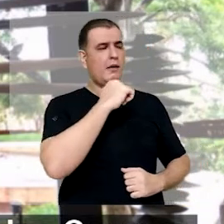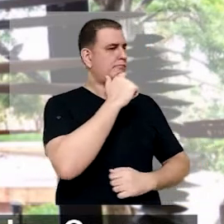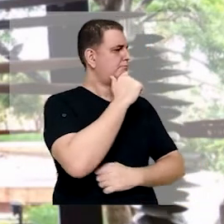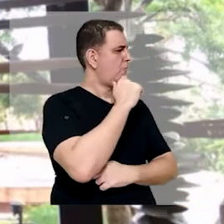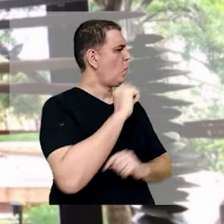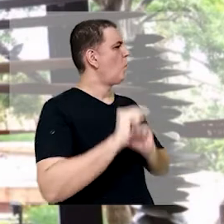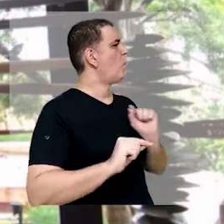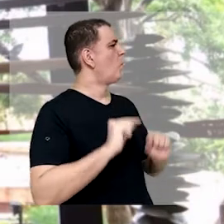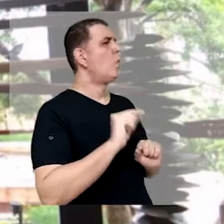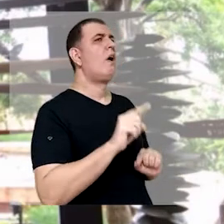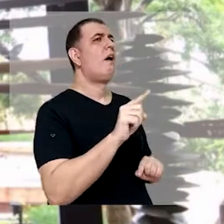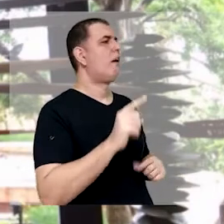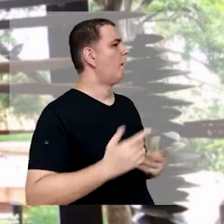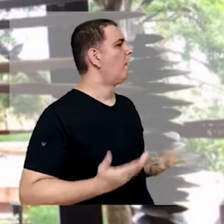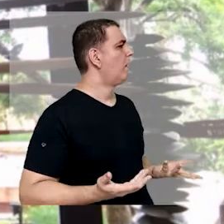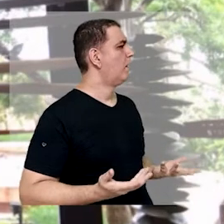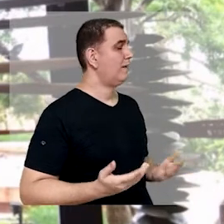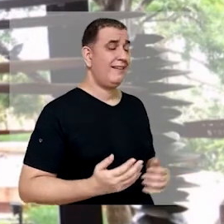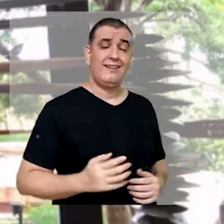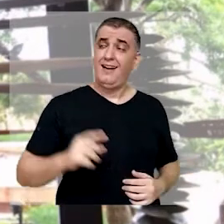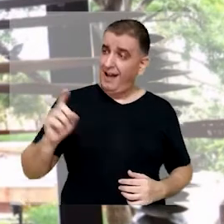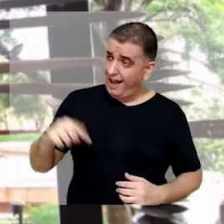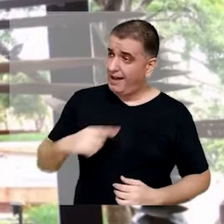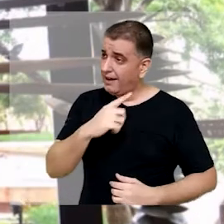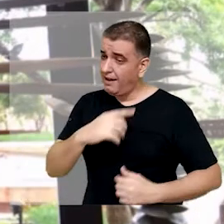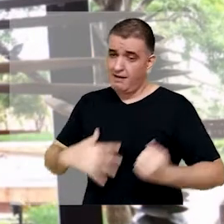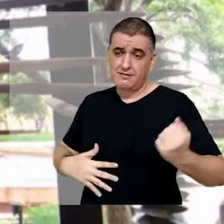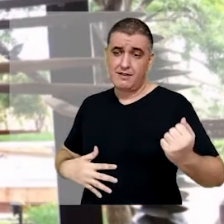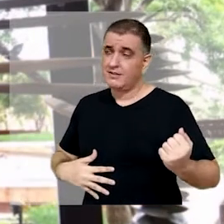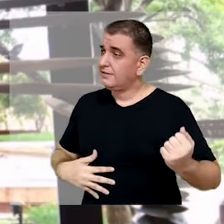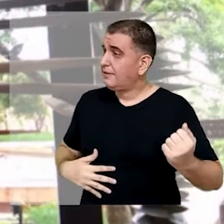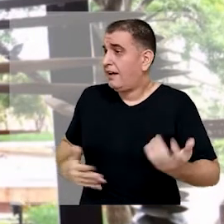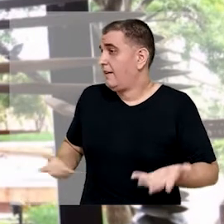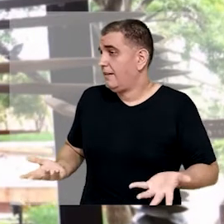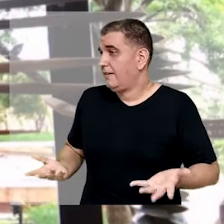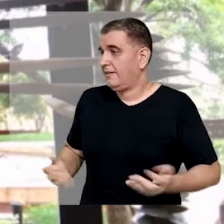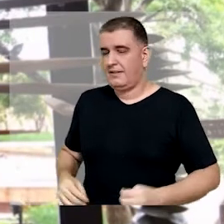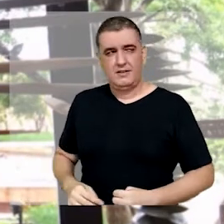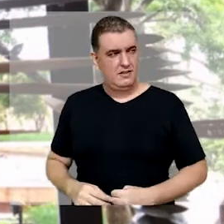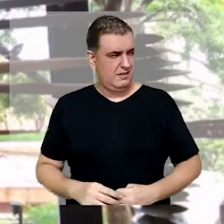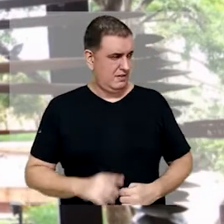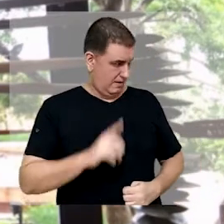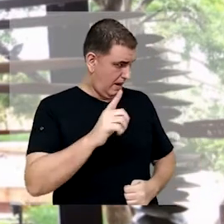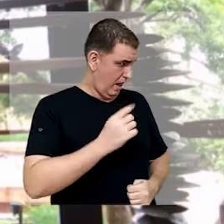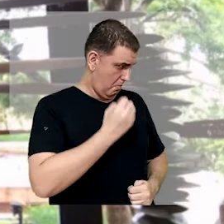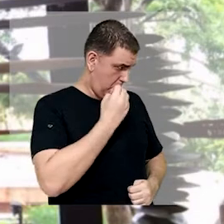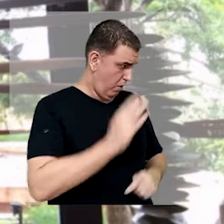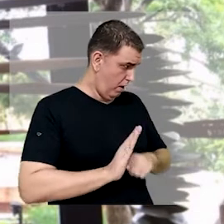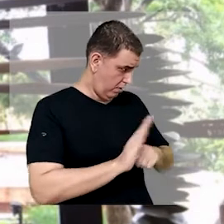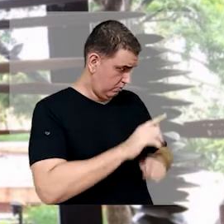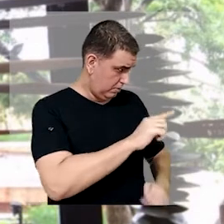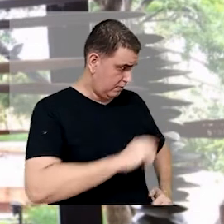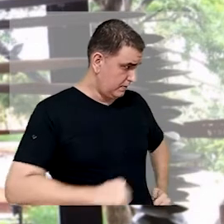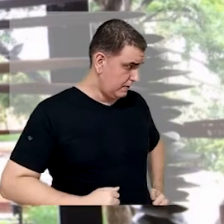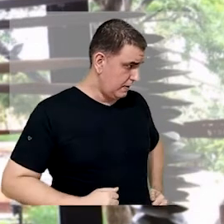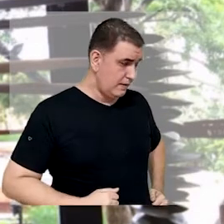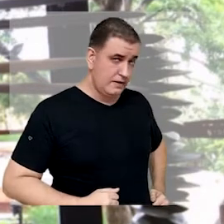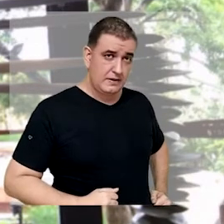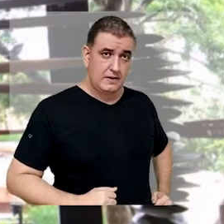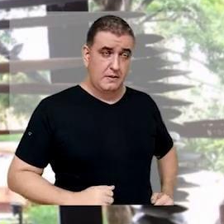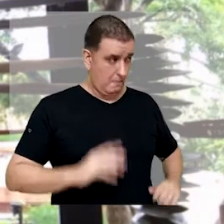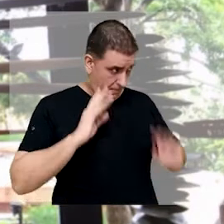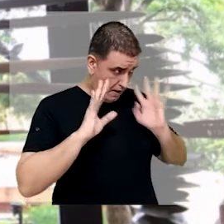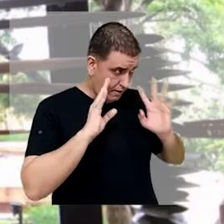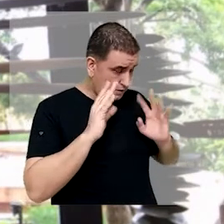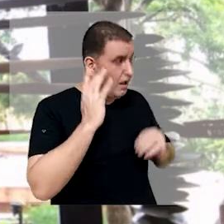anos. É um lugar para bailar. Aí ele disse assim para mim, e vai ser bom para você? Ele